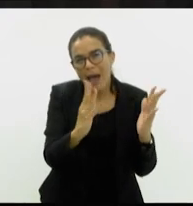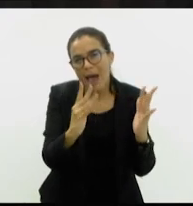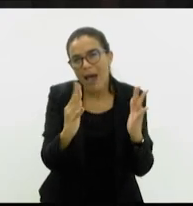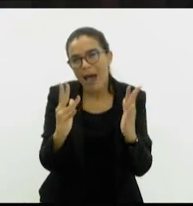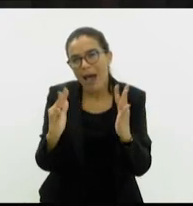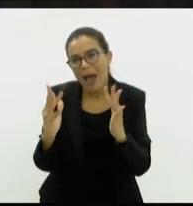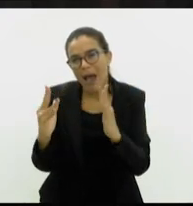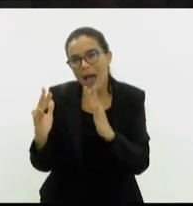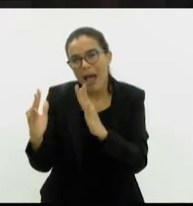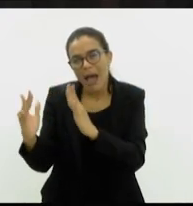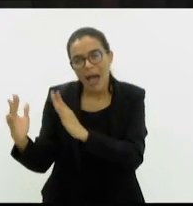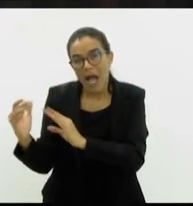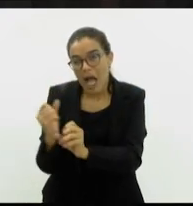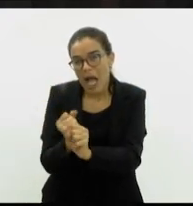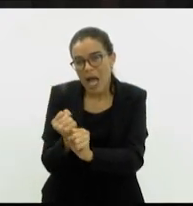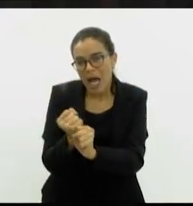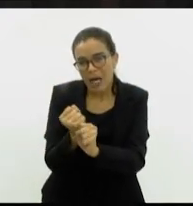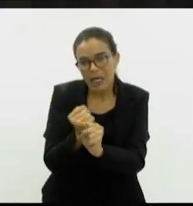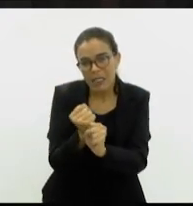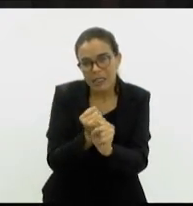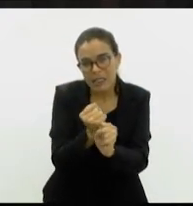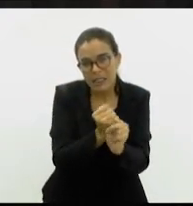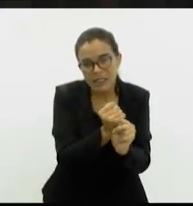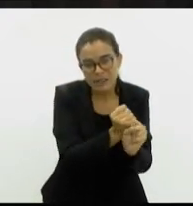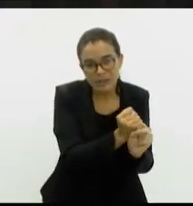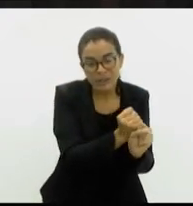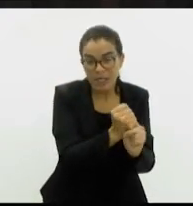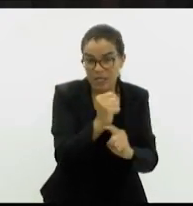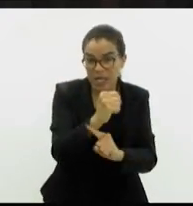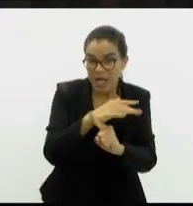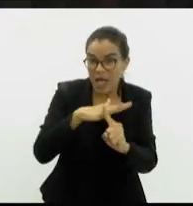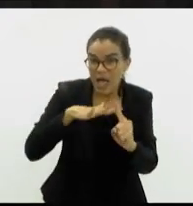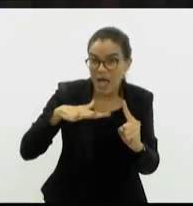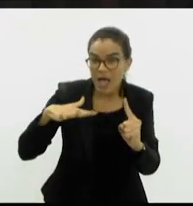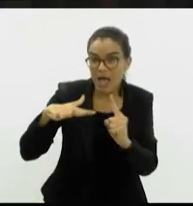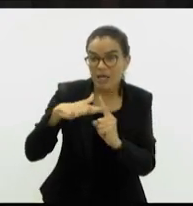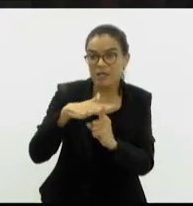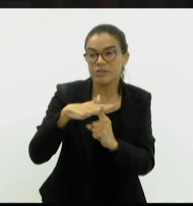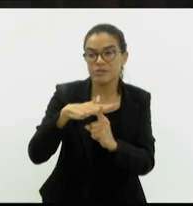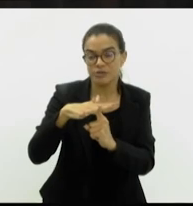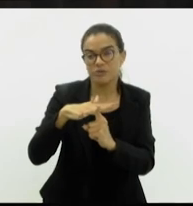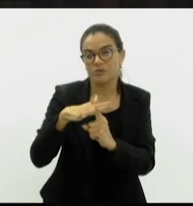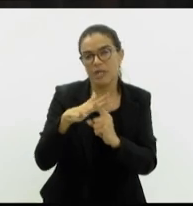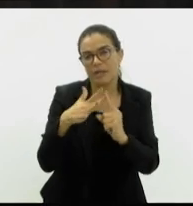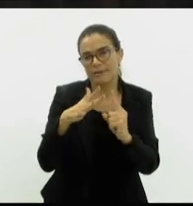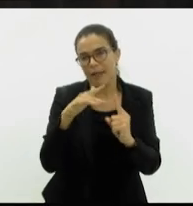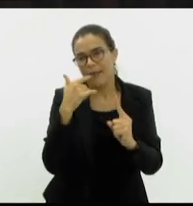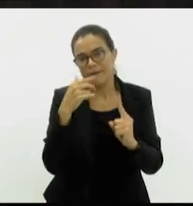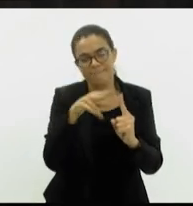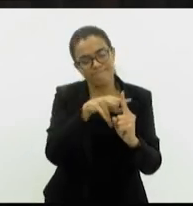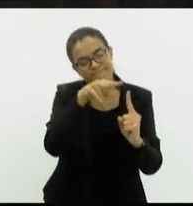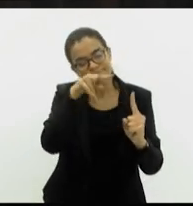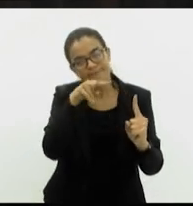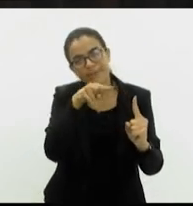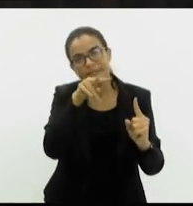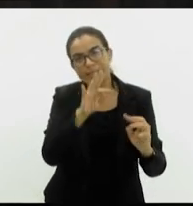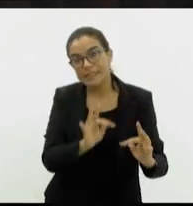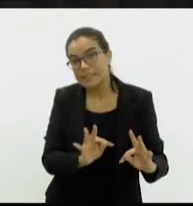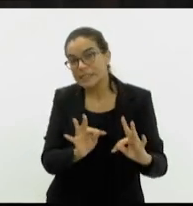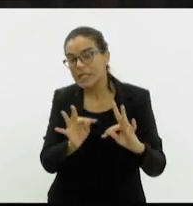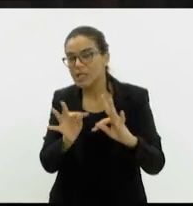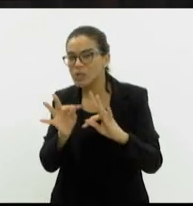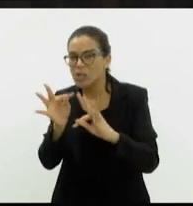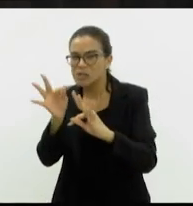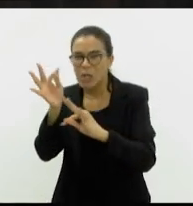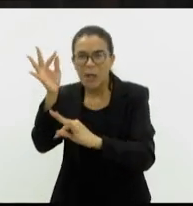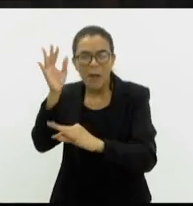passou a sociedade so ponto de vista tecnológico evoluiu